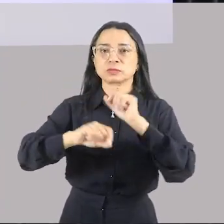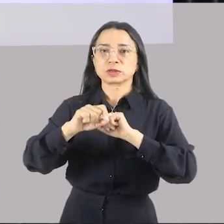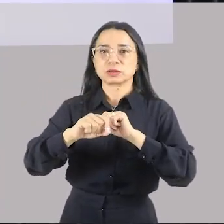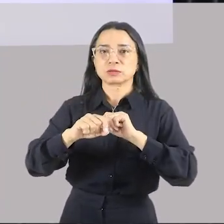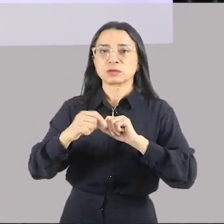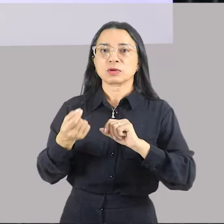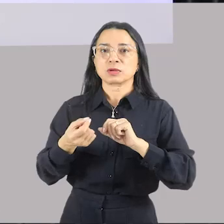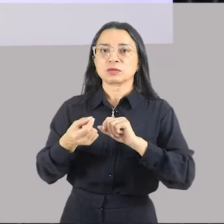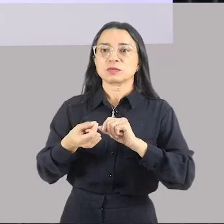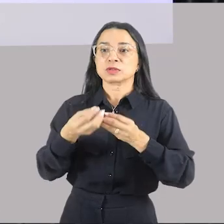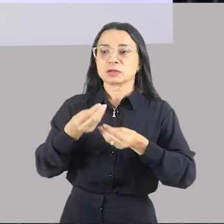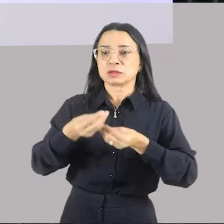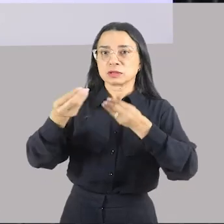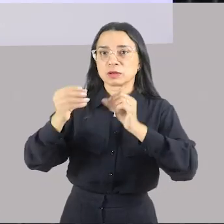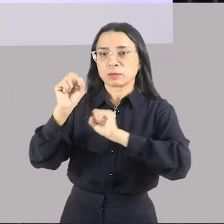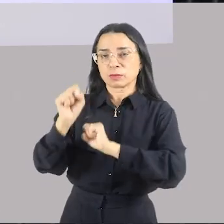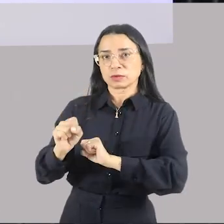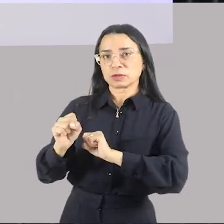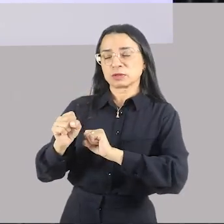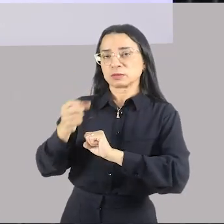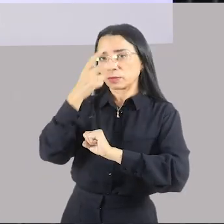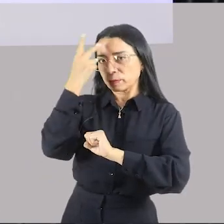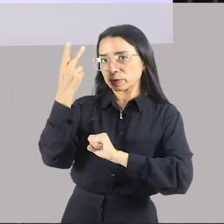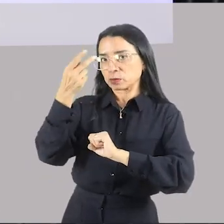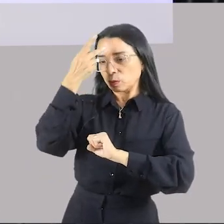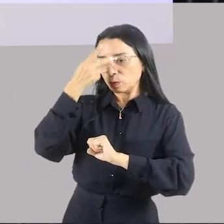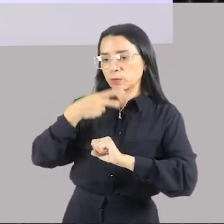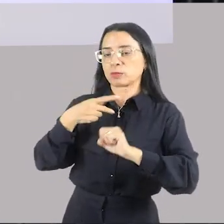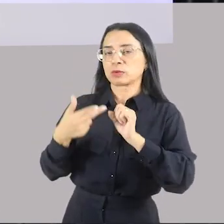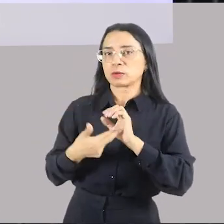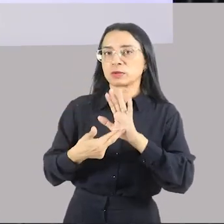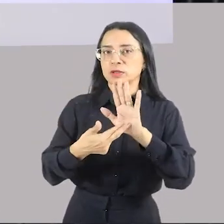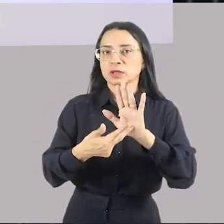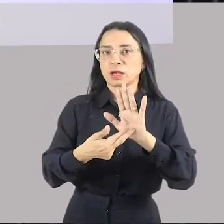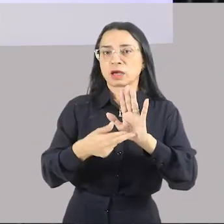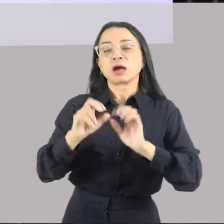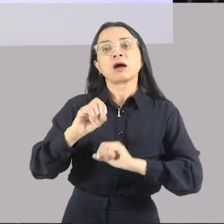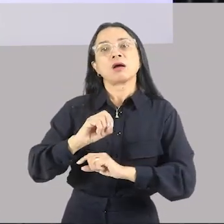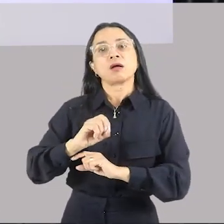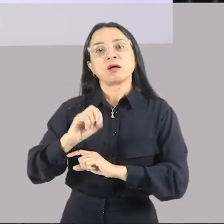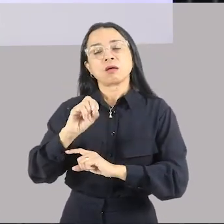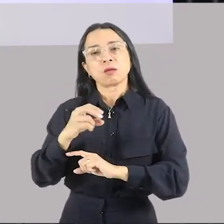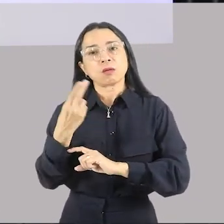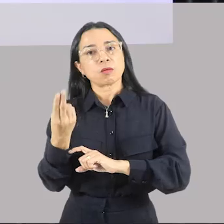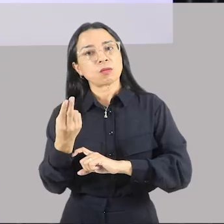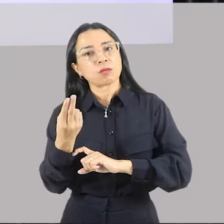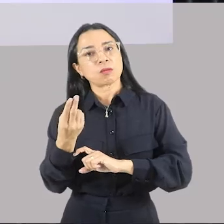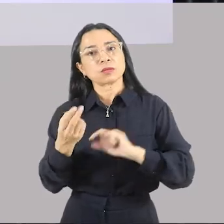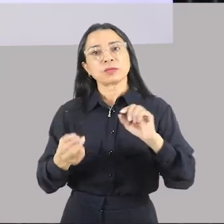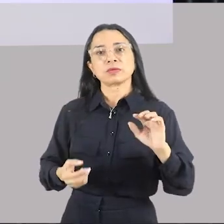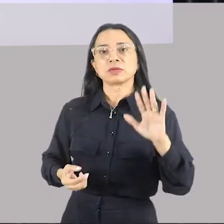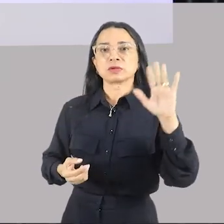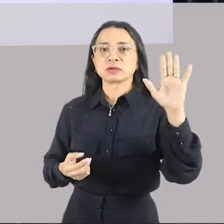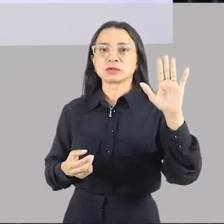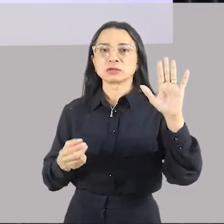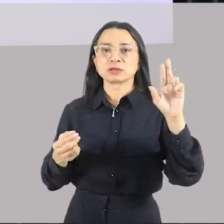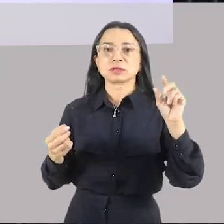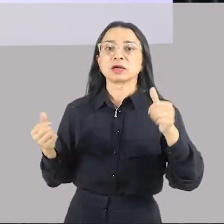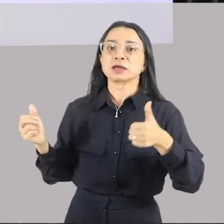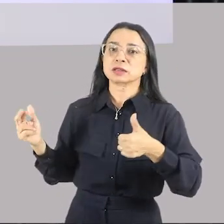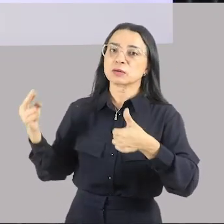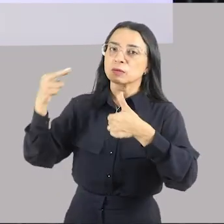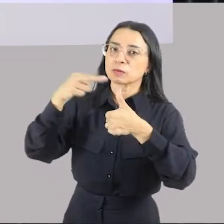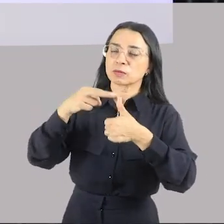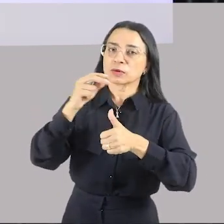delega poderes para alguém te representar, ou então quando você se candidata a um cargo governamental, de vereador, de